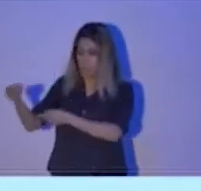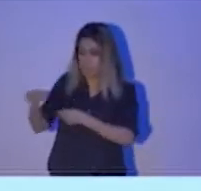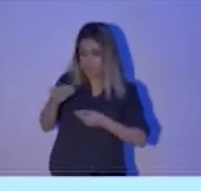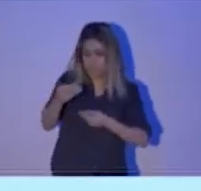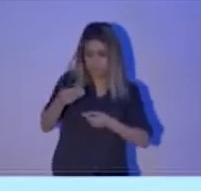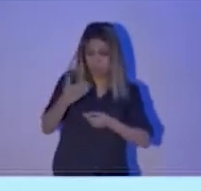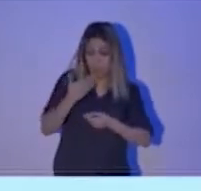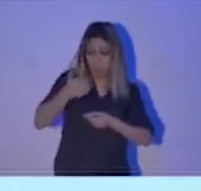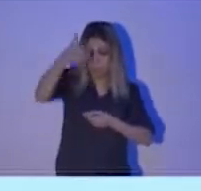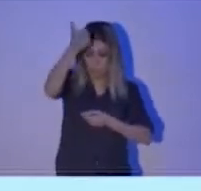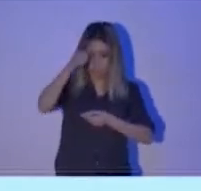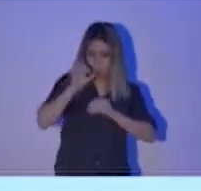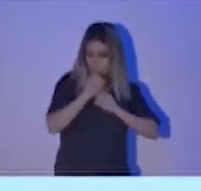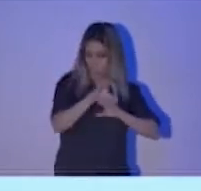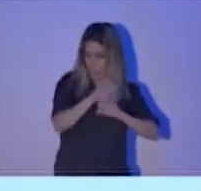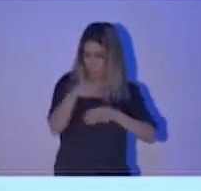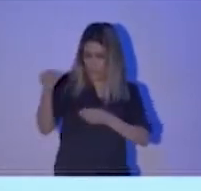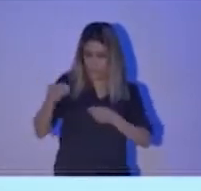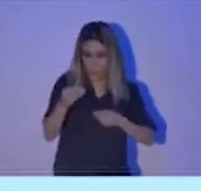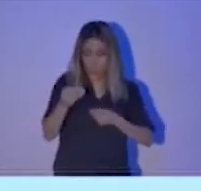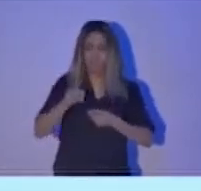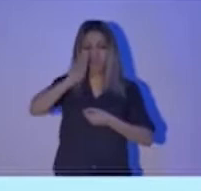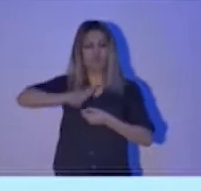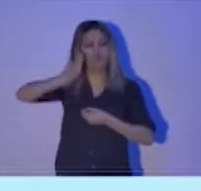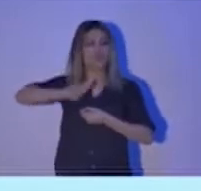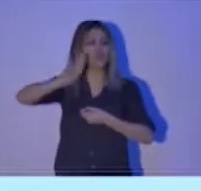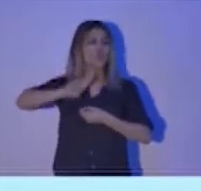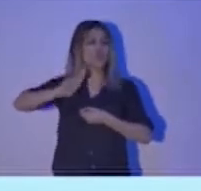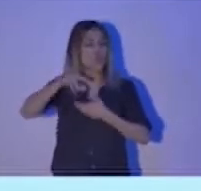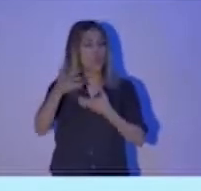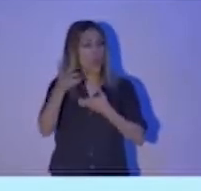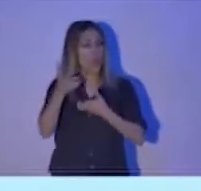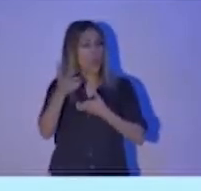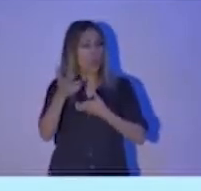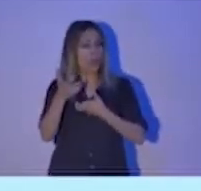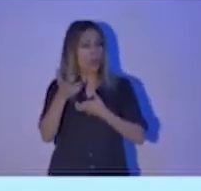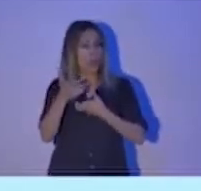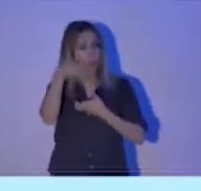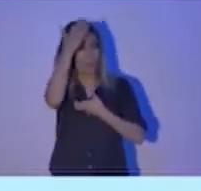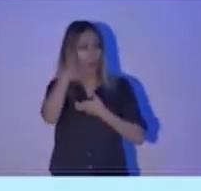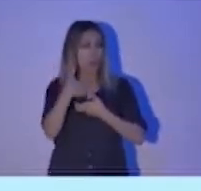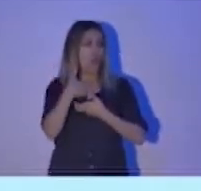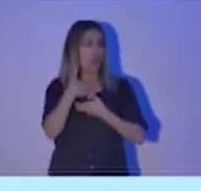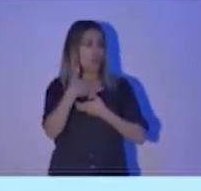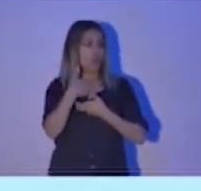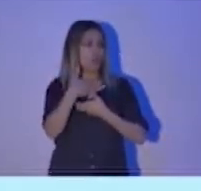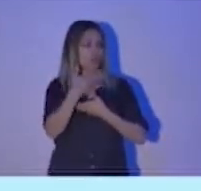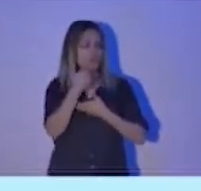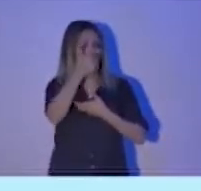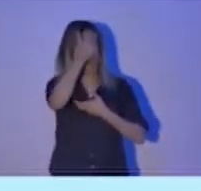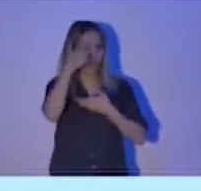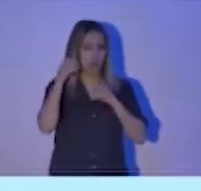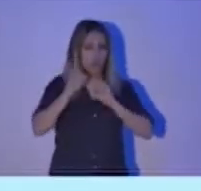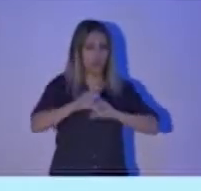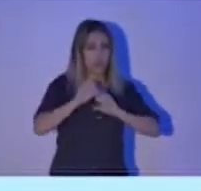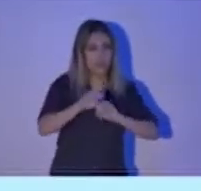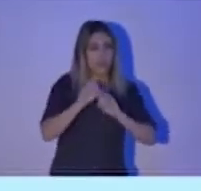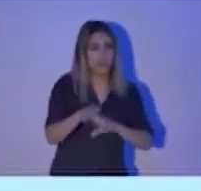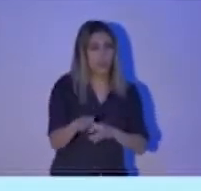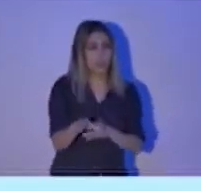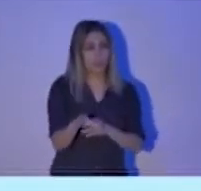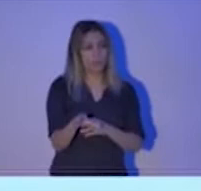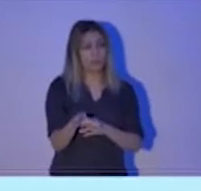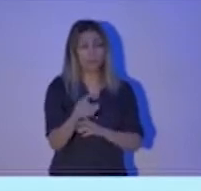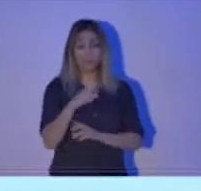com todo sentido comigo. E por isso que eu quis abordar justamente esse tema. Nós não podemos estar cuidando da educação